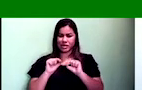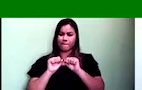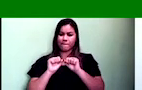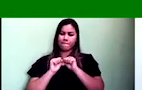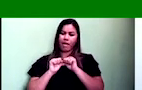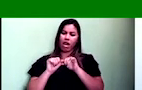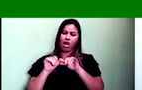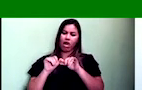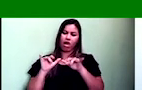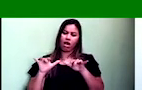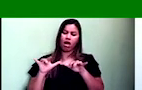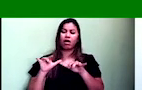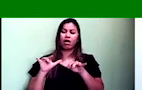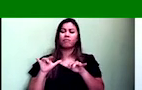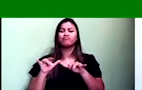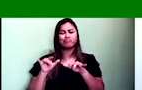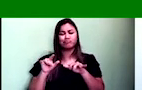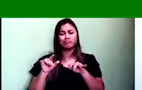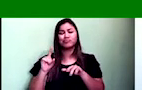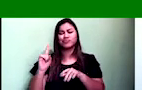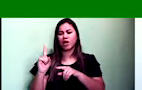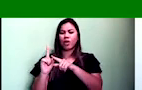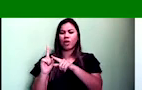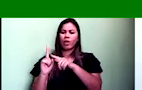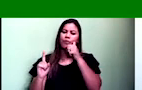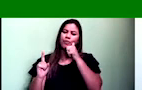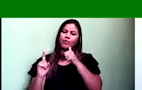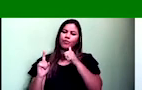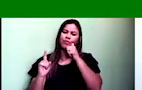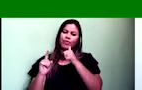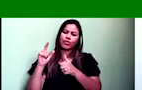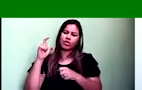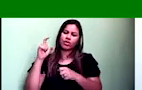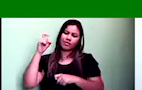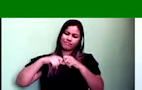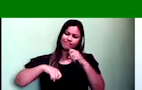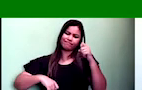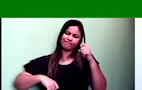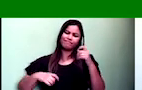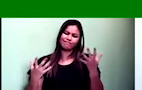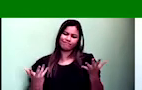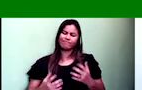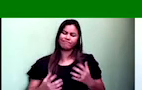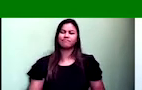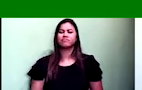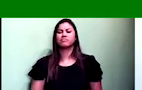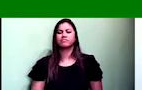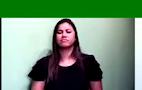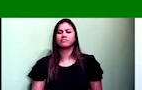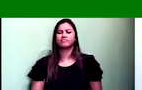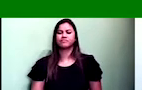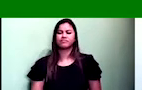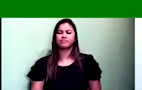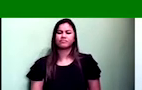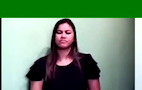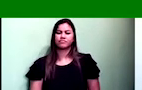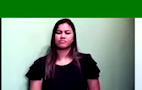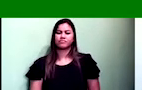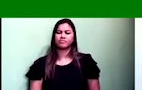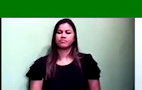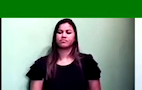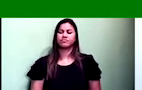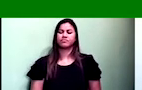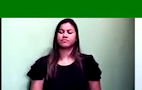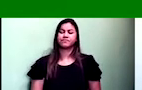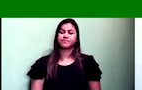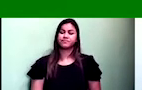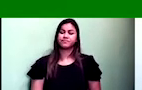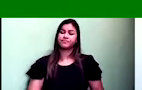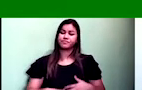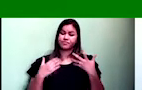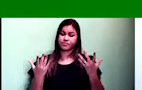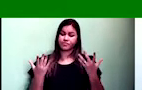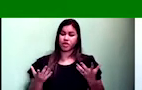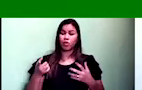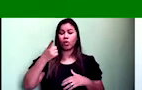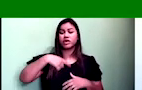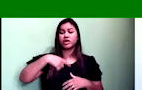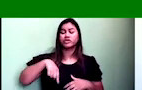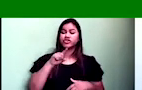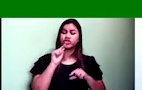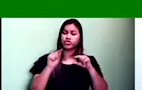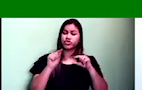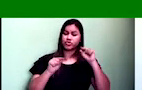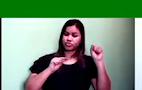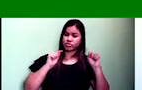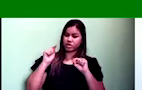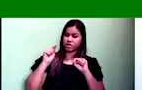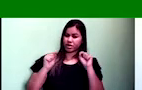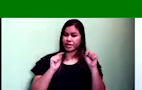contaminar a sua parceira com o vírus numa relação sexual. Então, o que a gente preconiza para